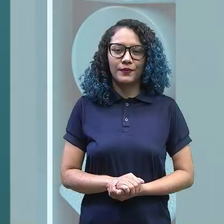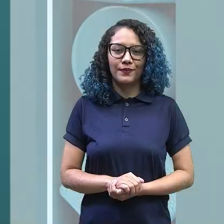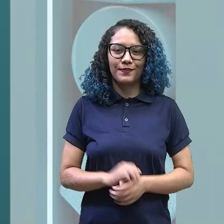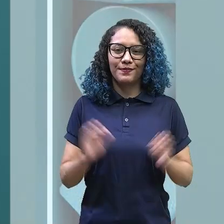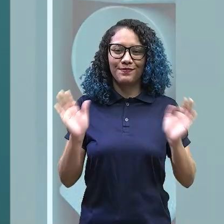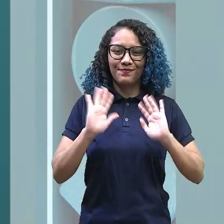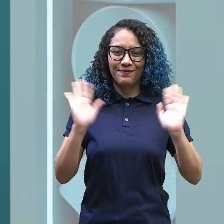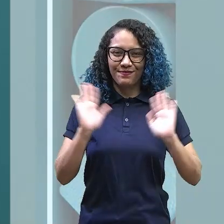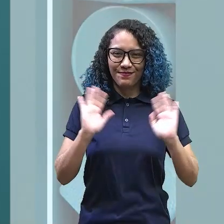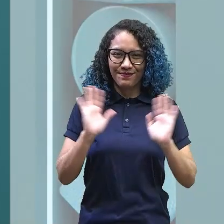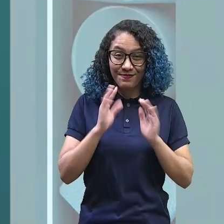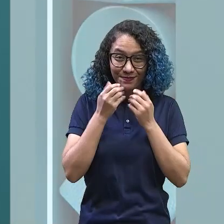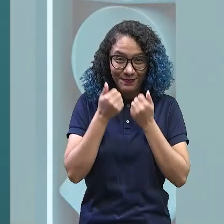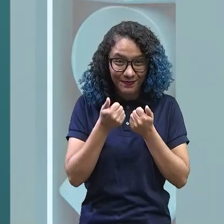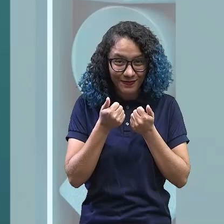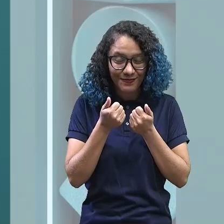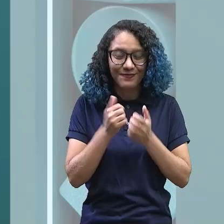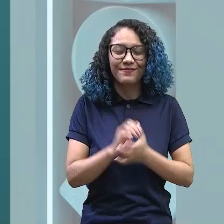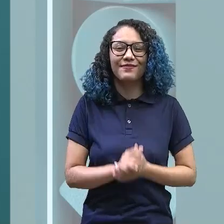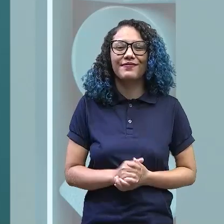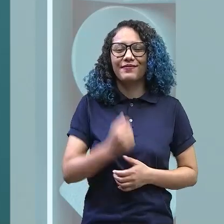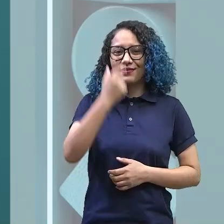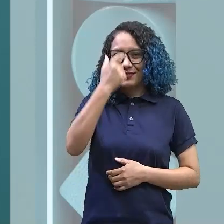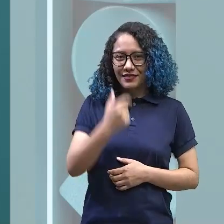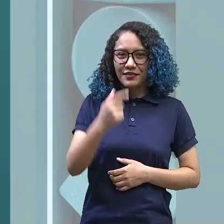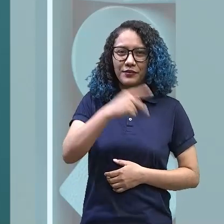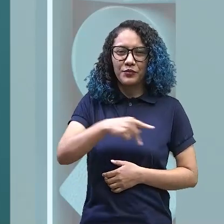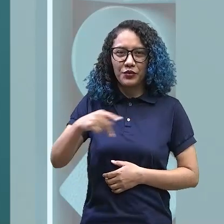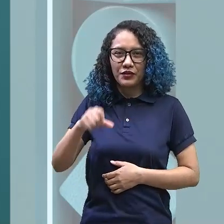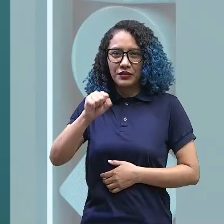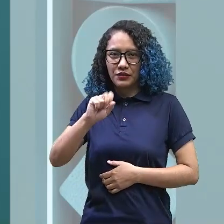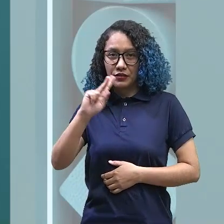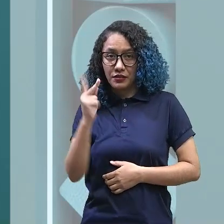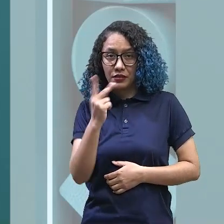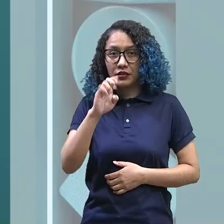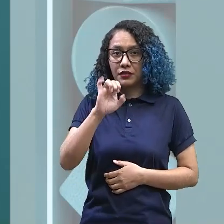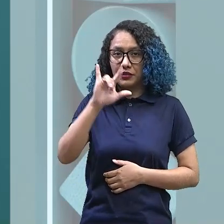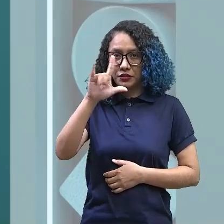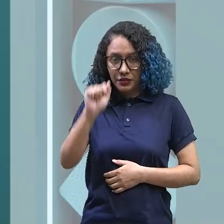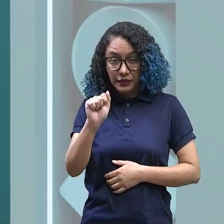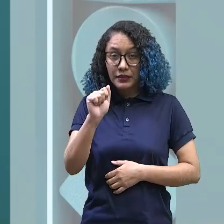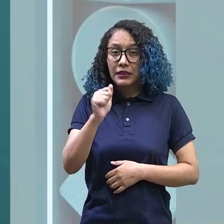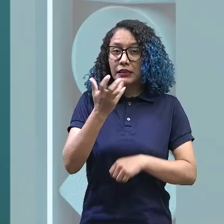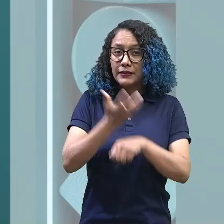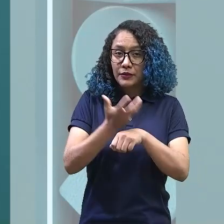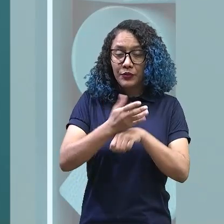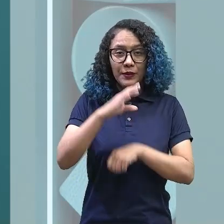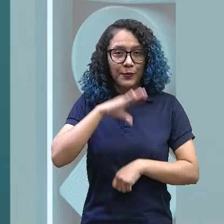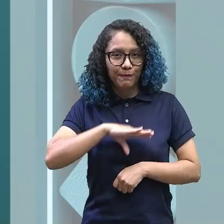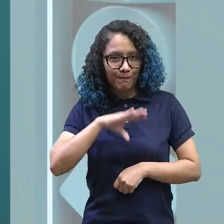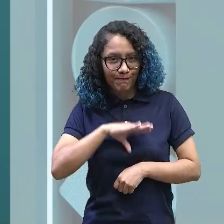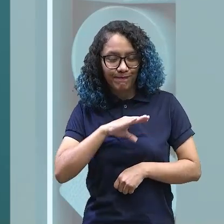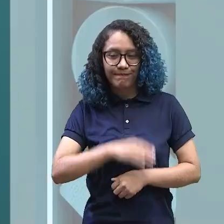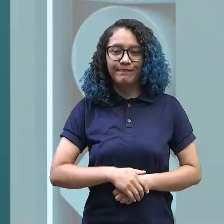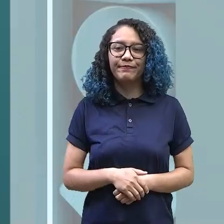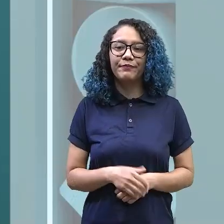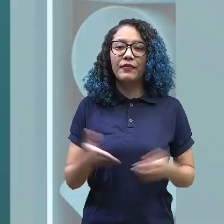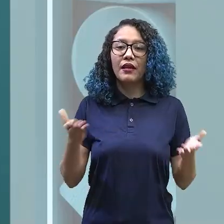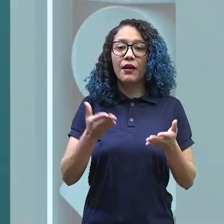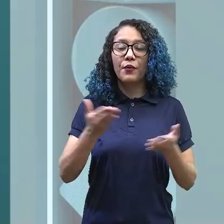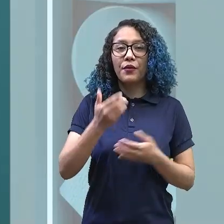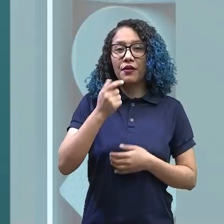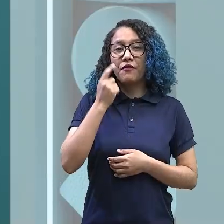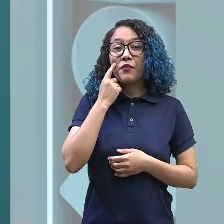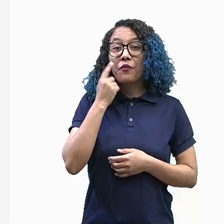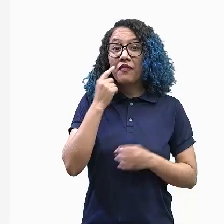Olá, alunos, tudo bem com vocês? Sou a professora Sheila Rodrigues, do componente de Língua Portuguesa. Vamos conhecer a nossa aula